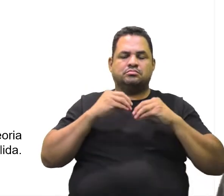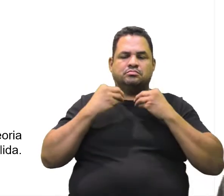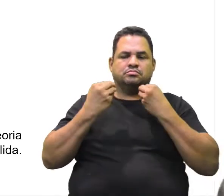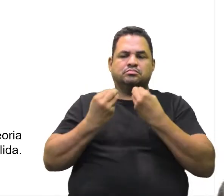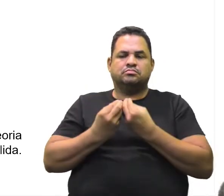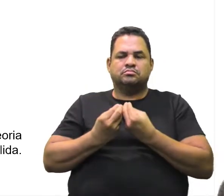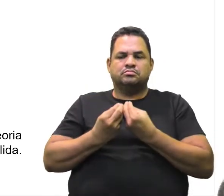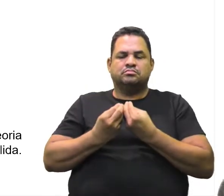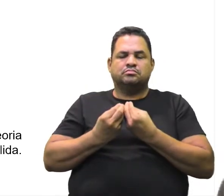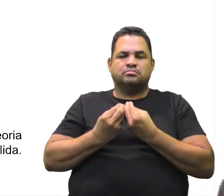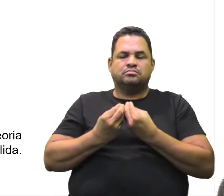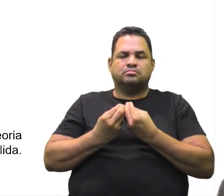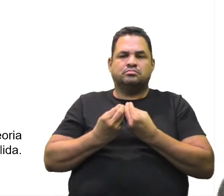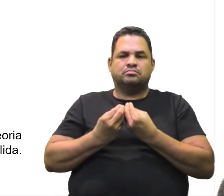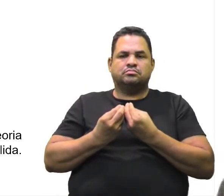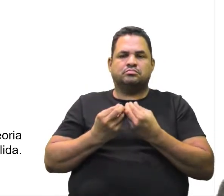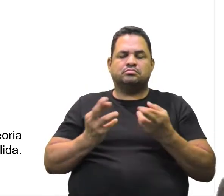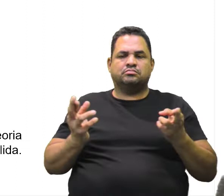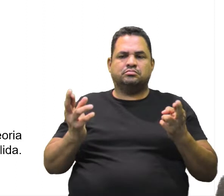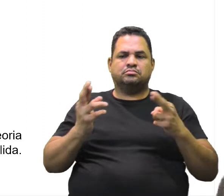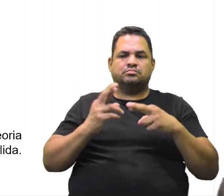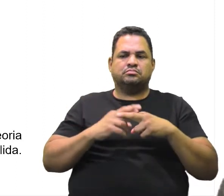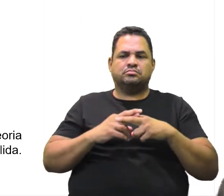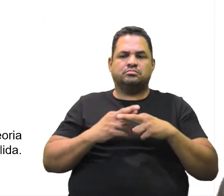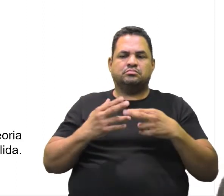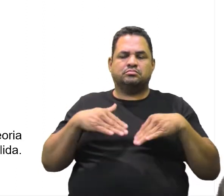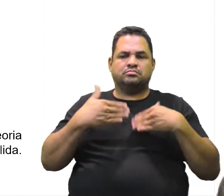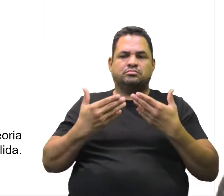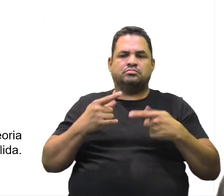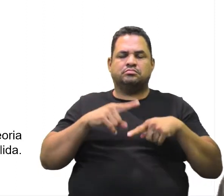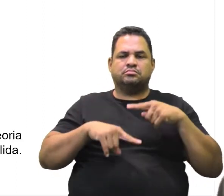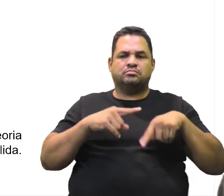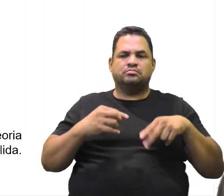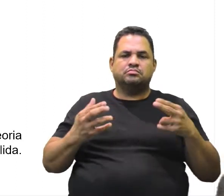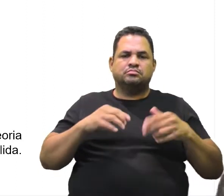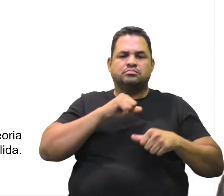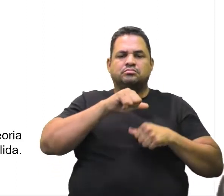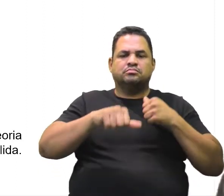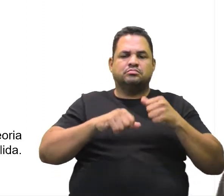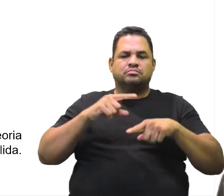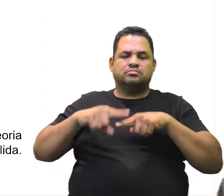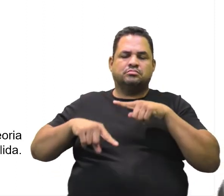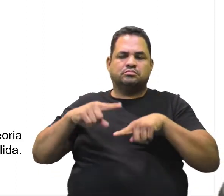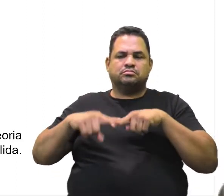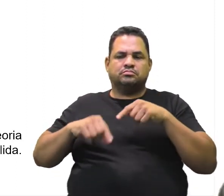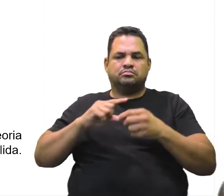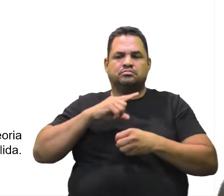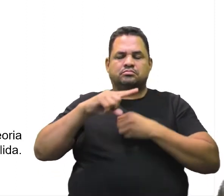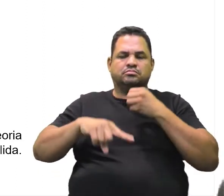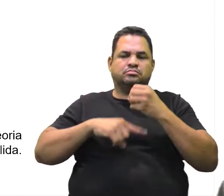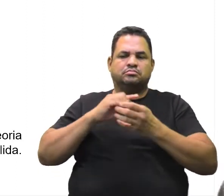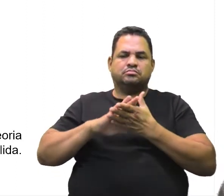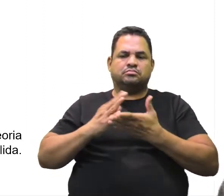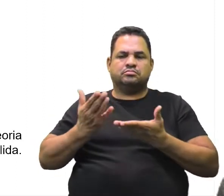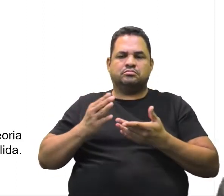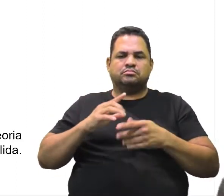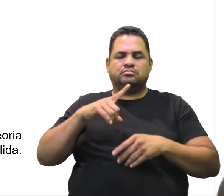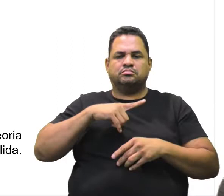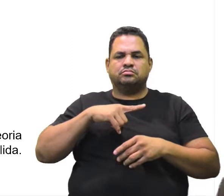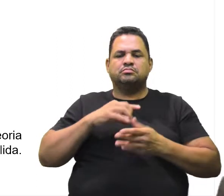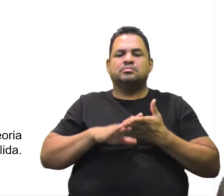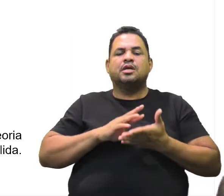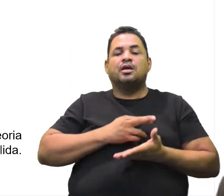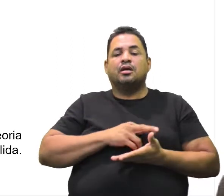substância, nos reagentes, quando se transforma em produto, aqueles átomos ou elemento químico deve ter as